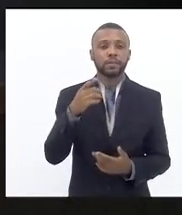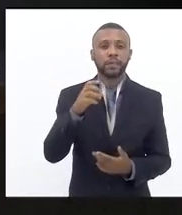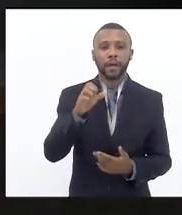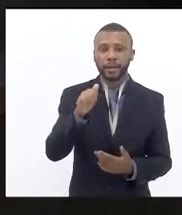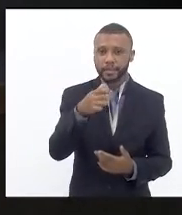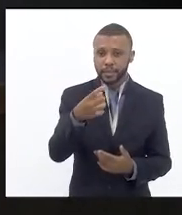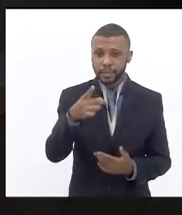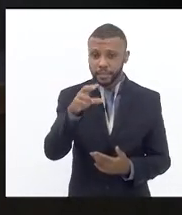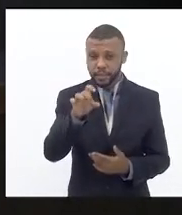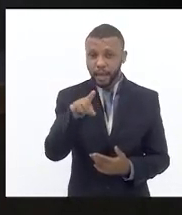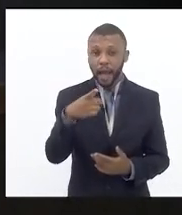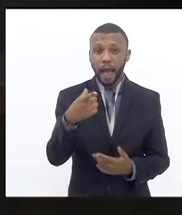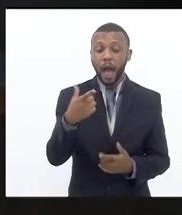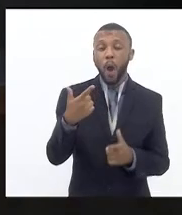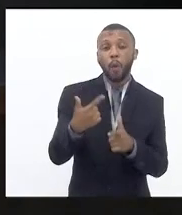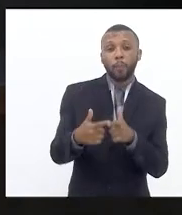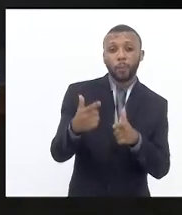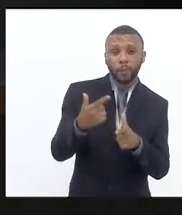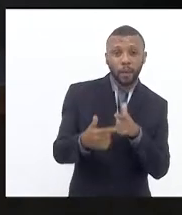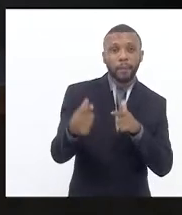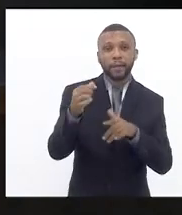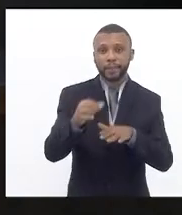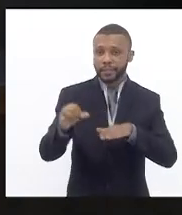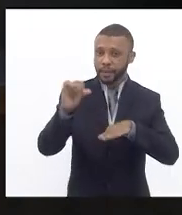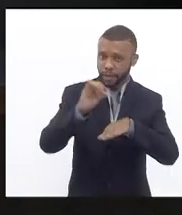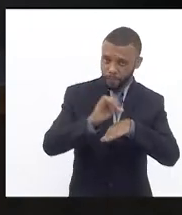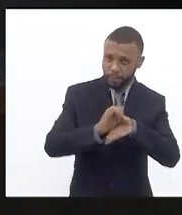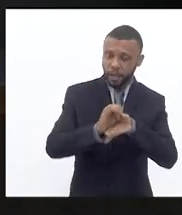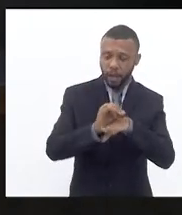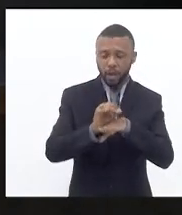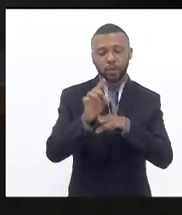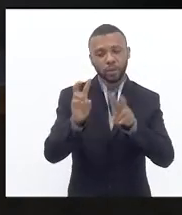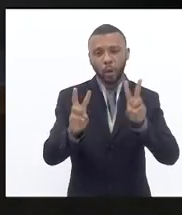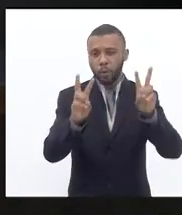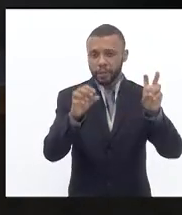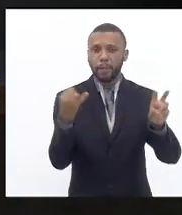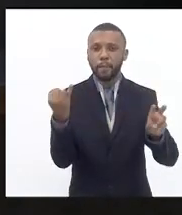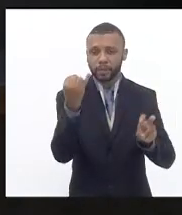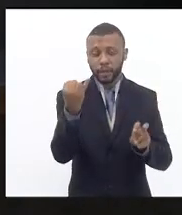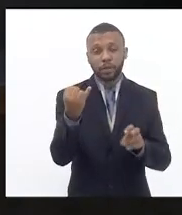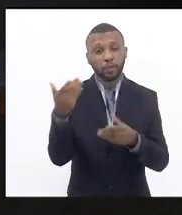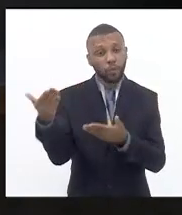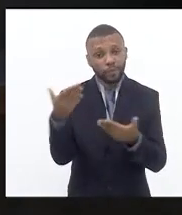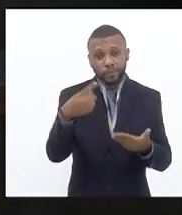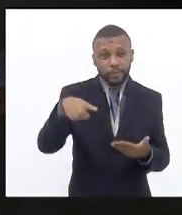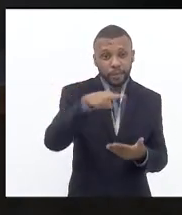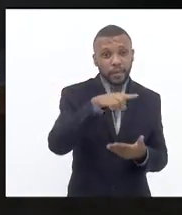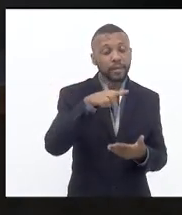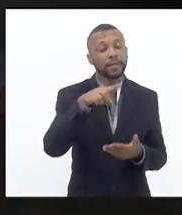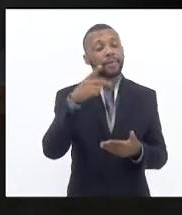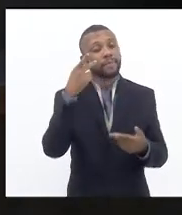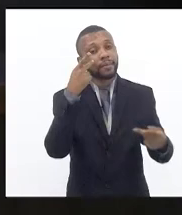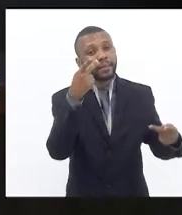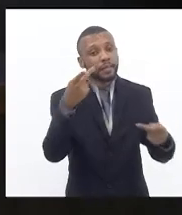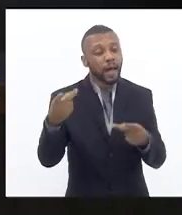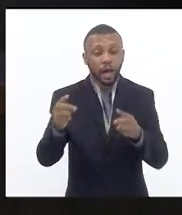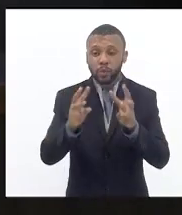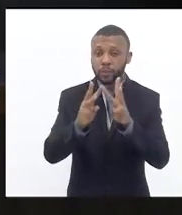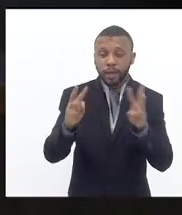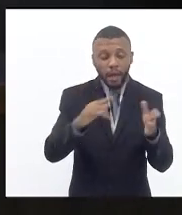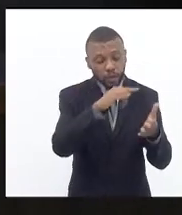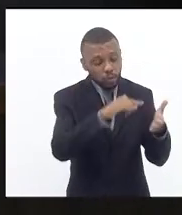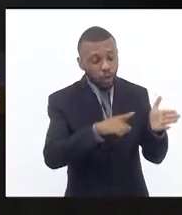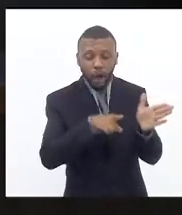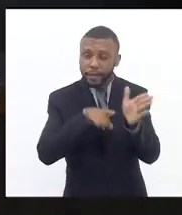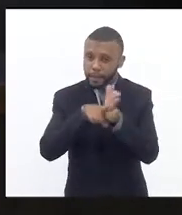questão da síndrome da capitalidade São dos temas por isso eu convido vocês a visitar o nosso o nosso diagnóstico ele é muito interessante